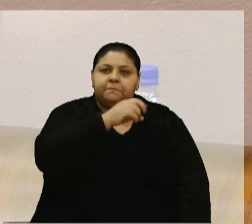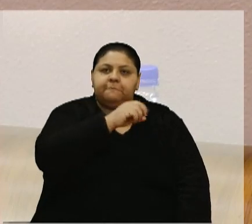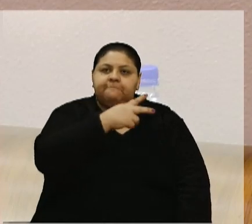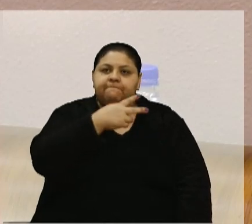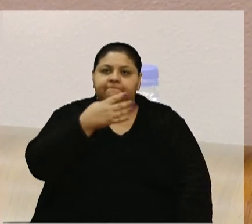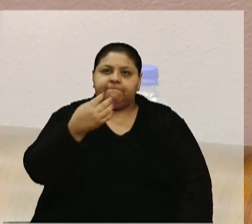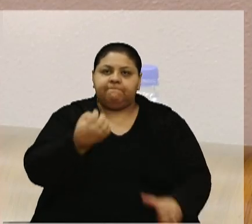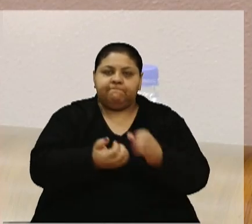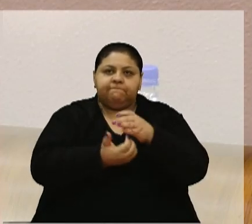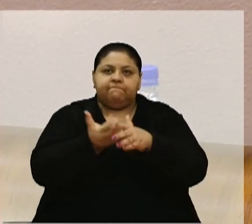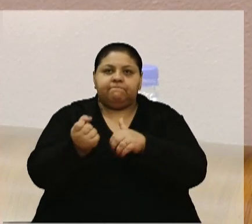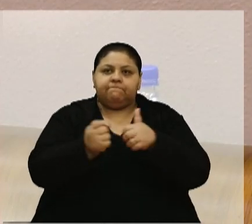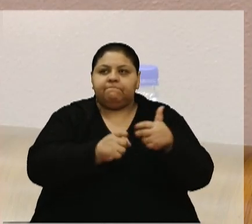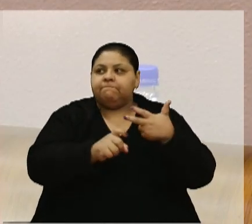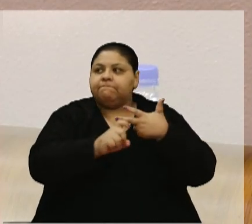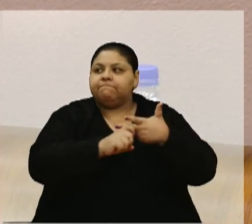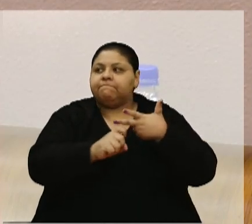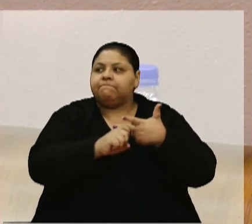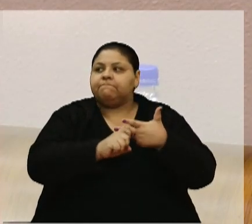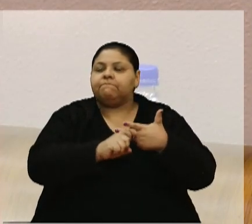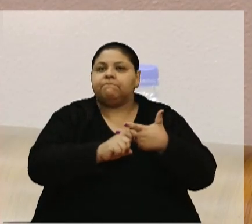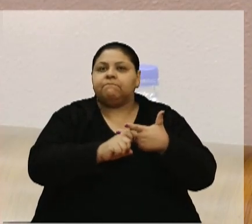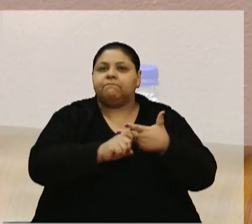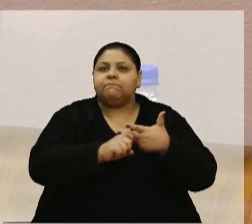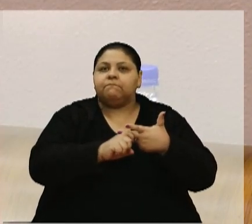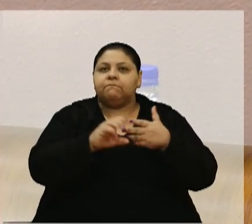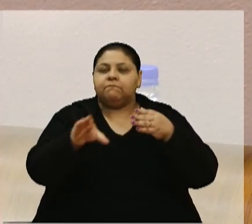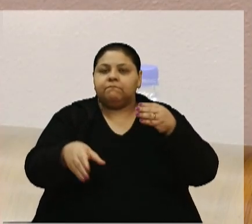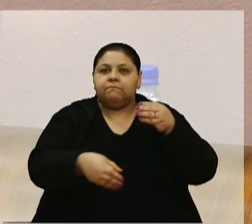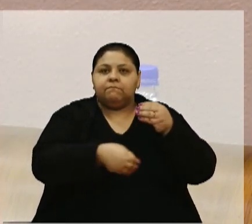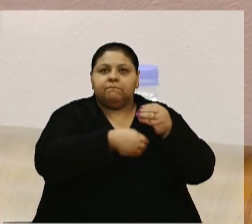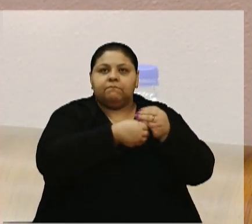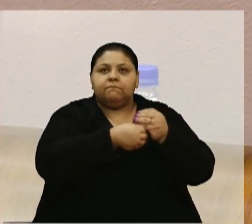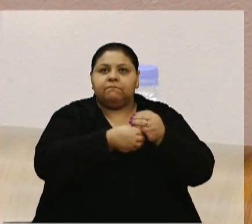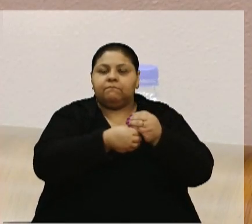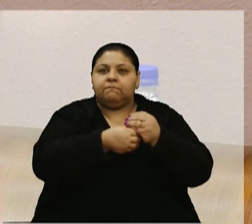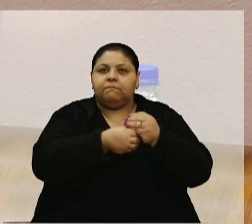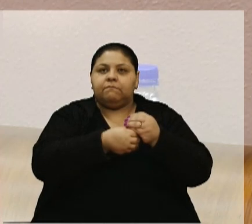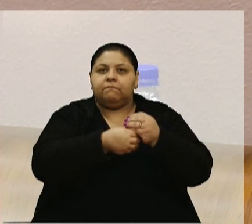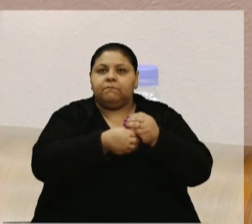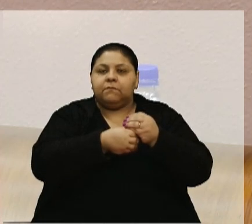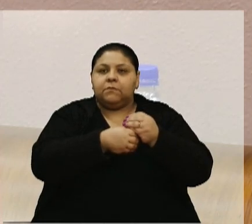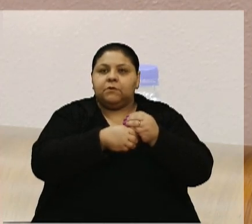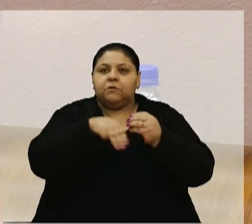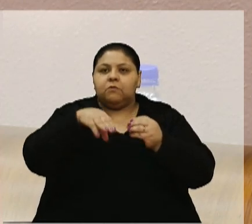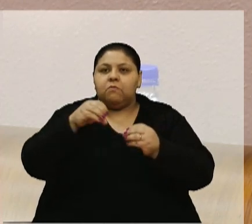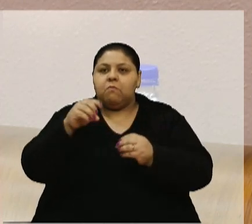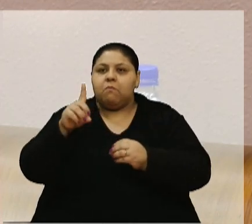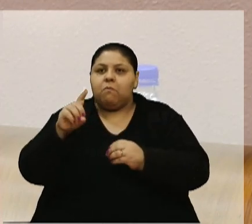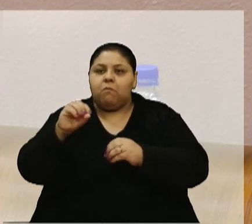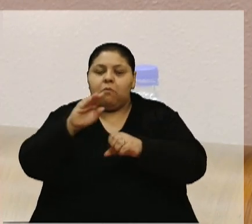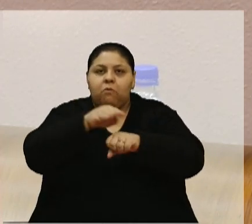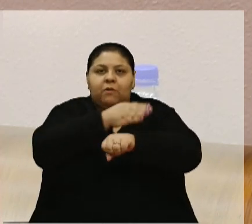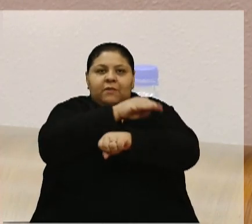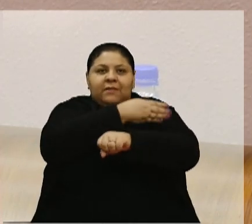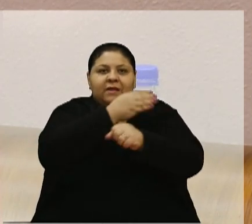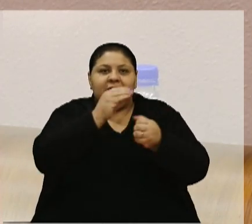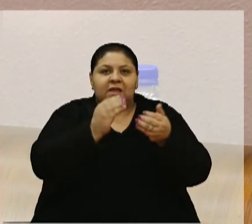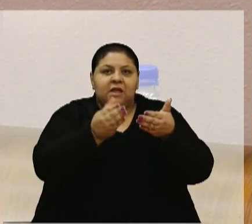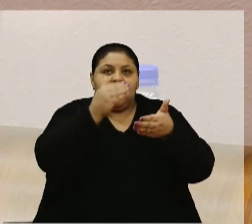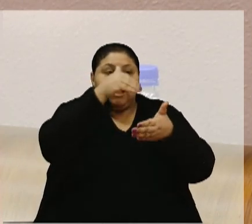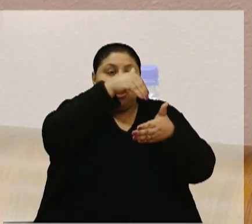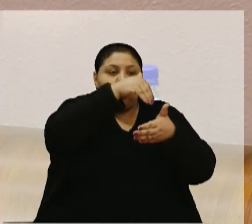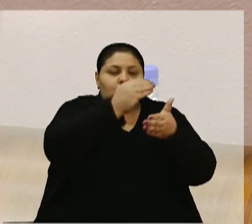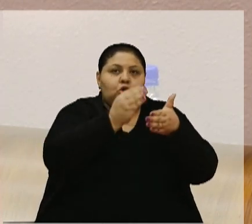127/2024, de autoria do Poder Executivo, que inclui o concerto de moda da Serra Gaúcha no calendário oficial de eventos